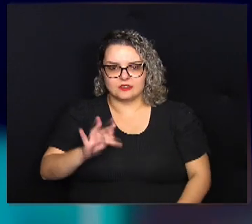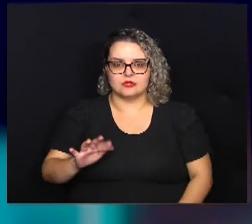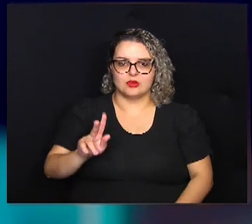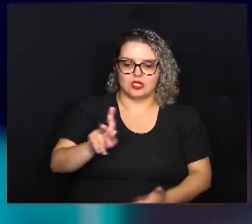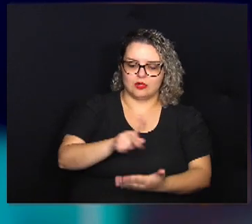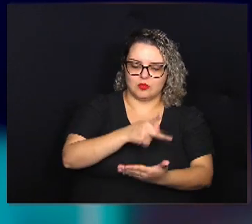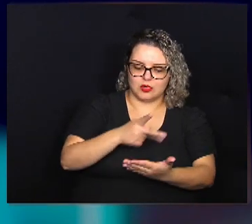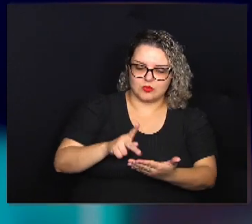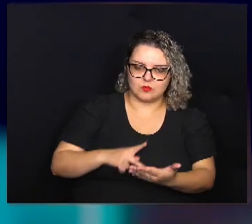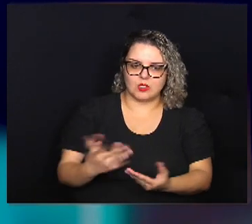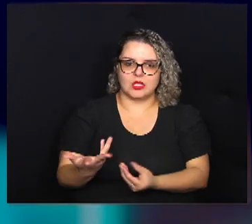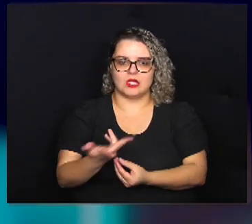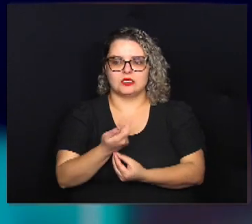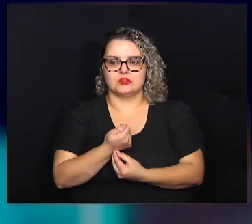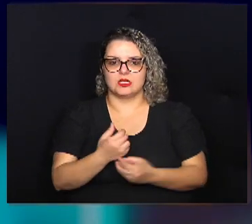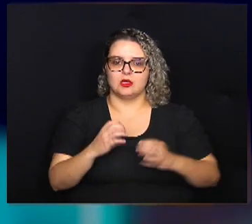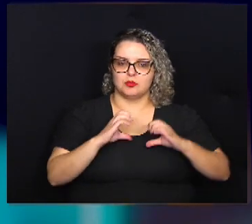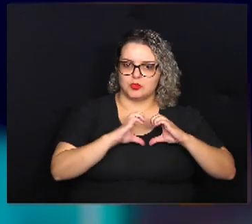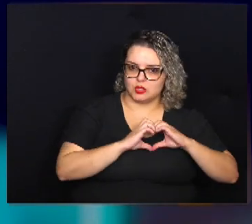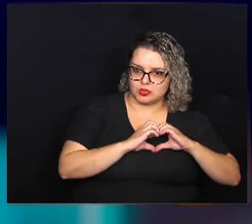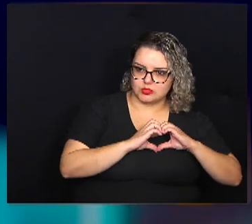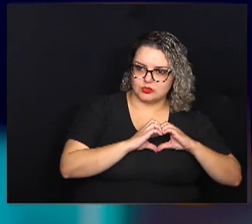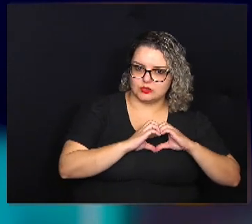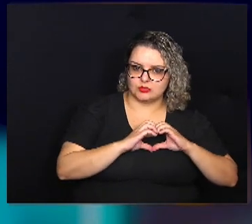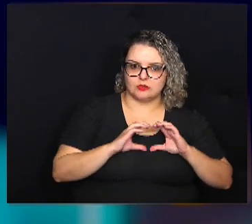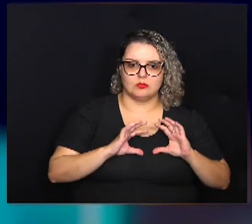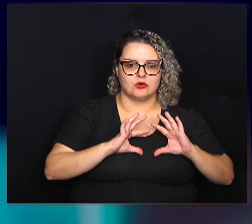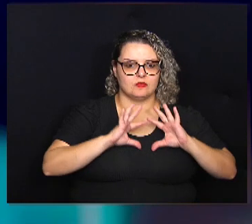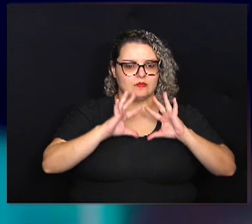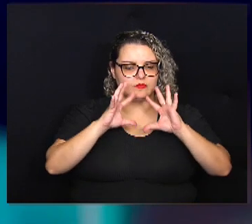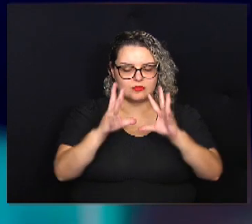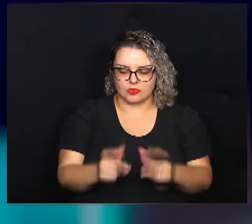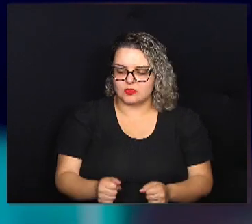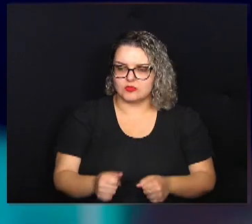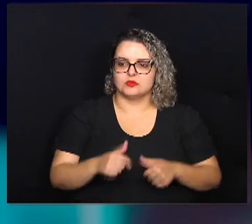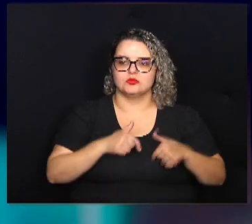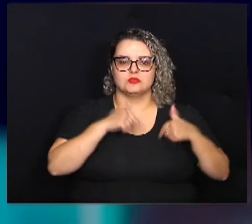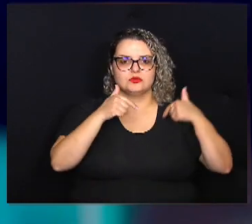poesia, arte, amor. Pelo conjunto da obra,